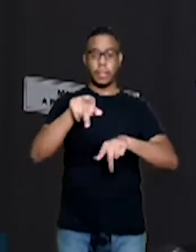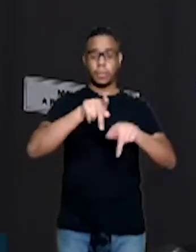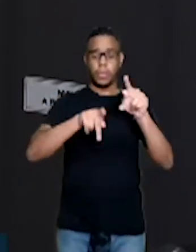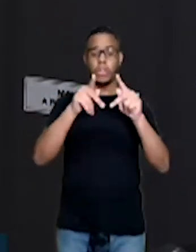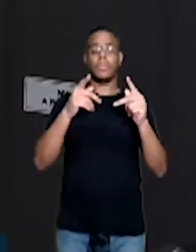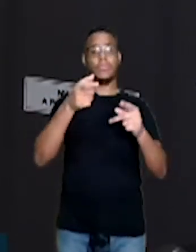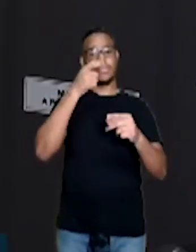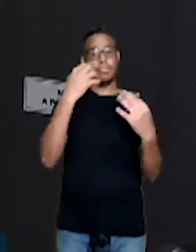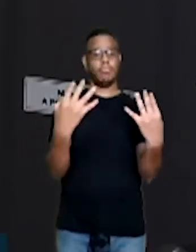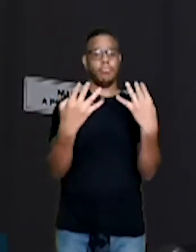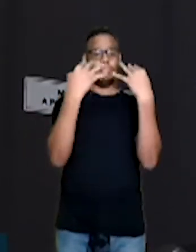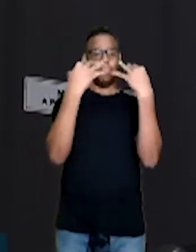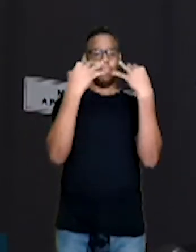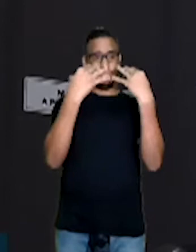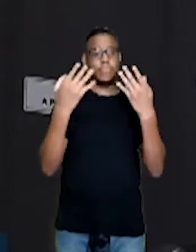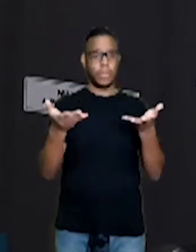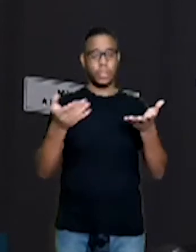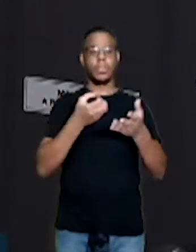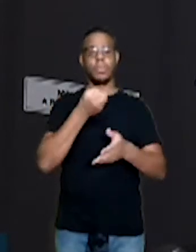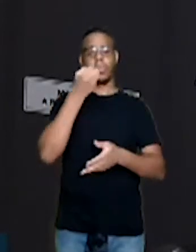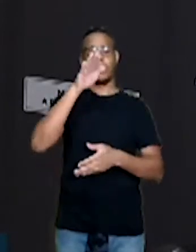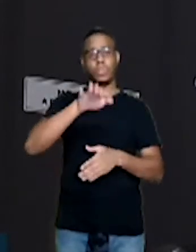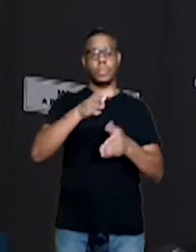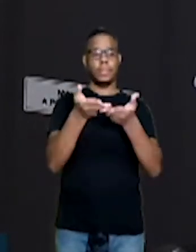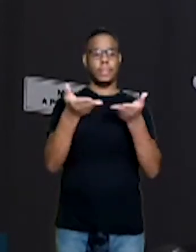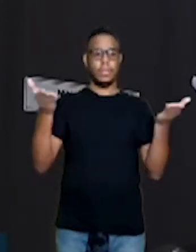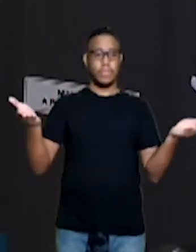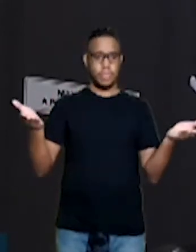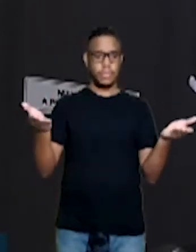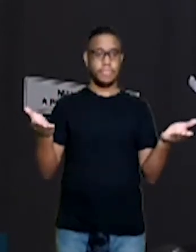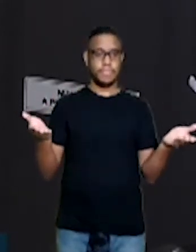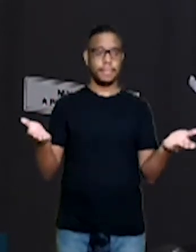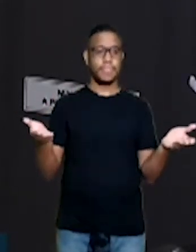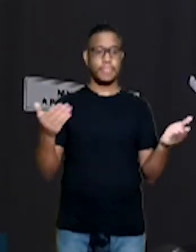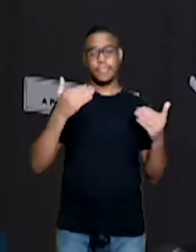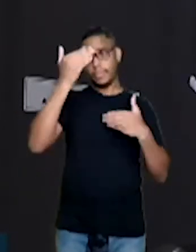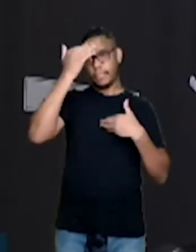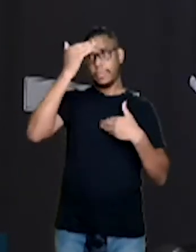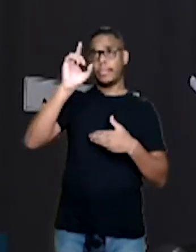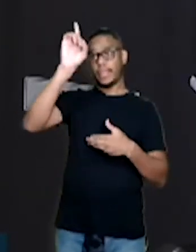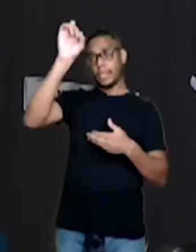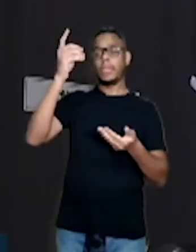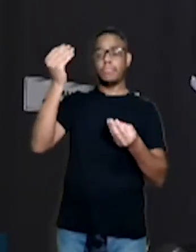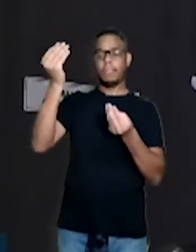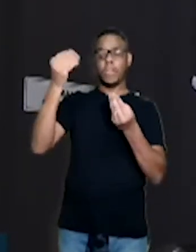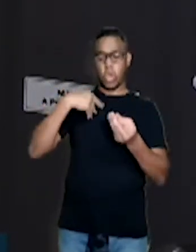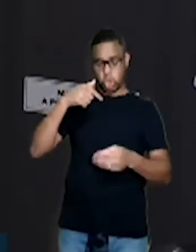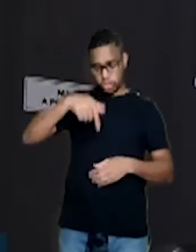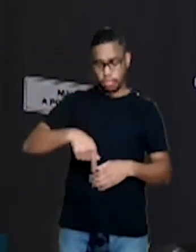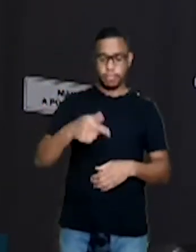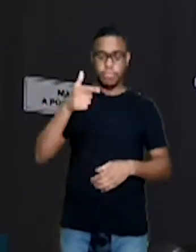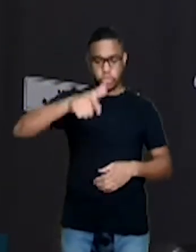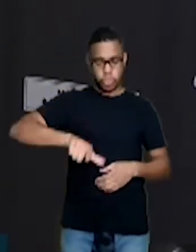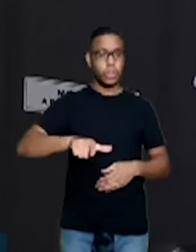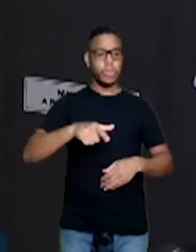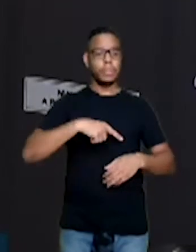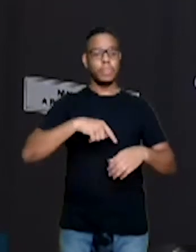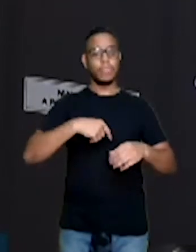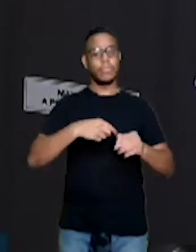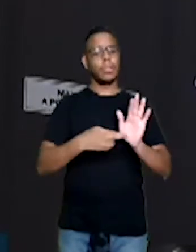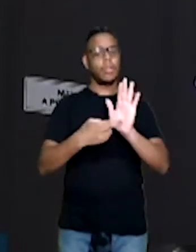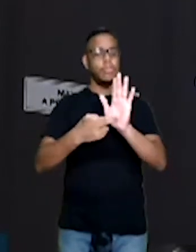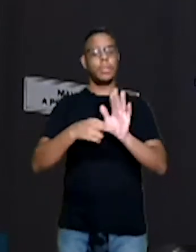ouve, o nosso muito boa tarde. Gostaríamos de agradecer a Deus a oportunidade de estar aqui mais uma vez, falando em nome da população.